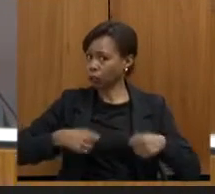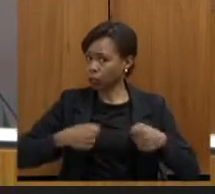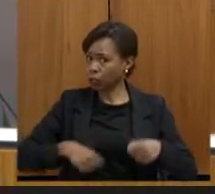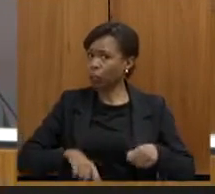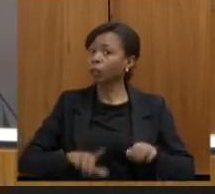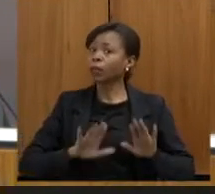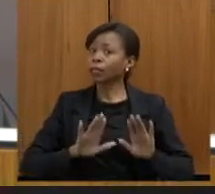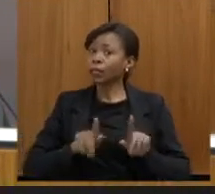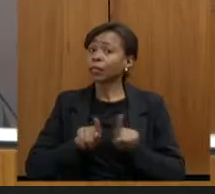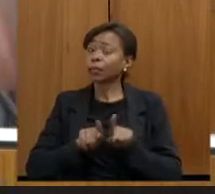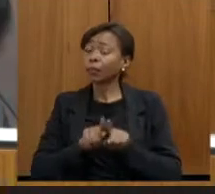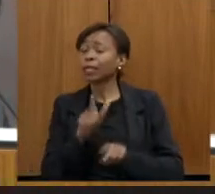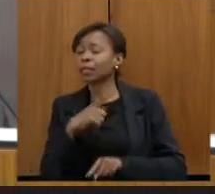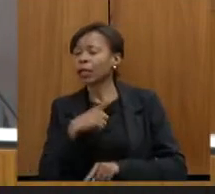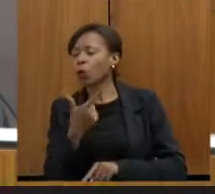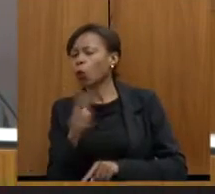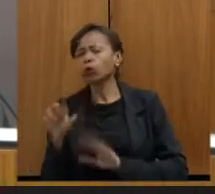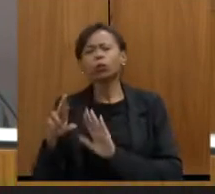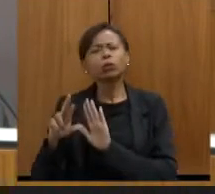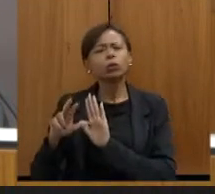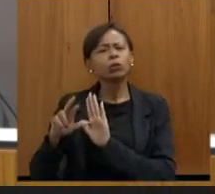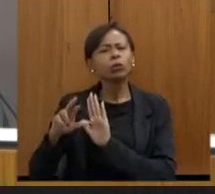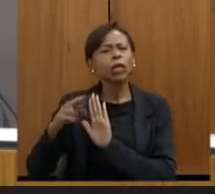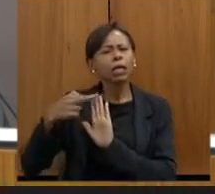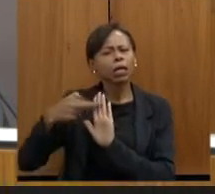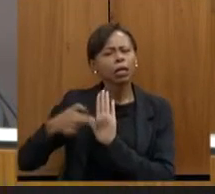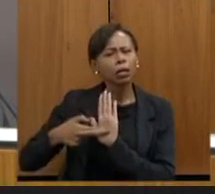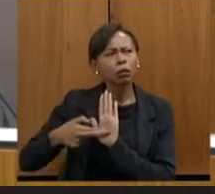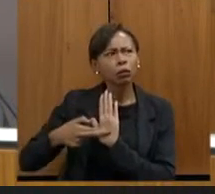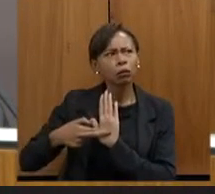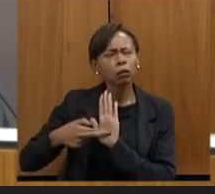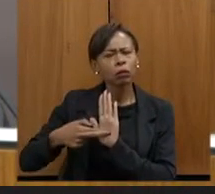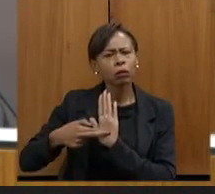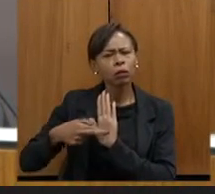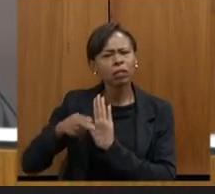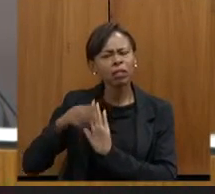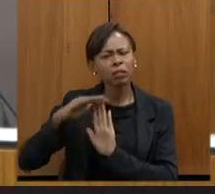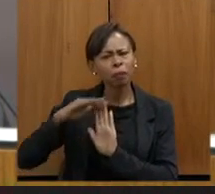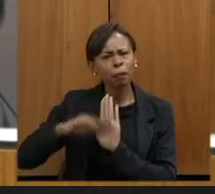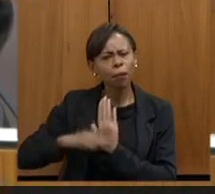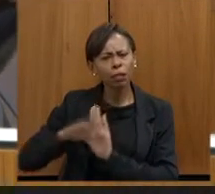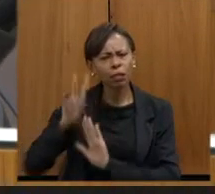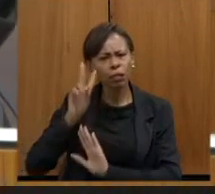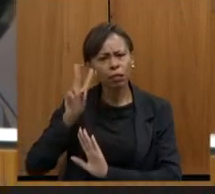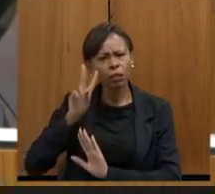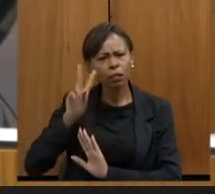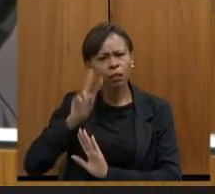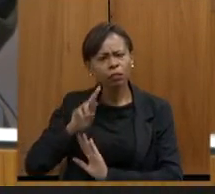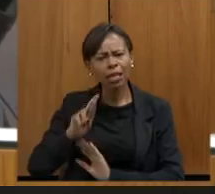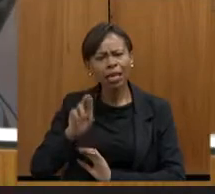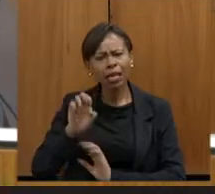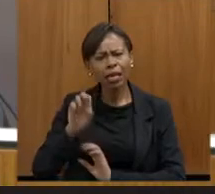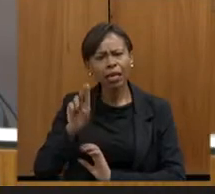regulamento, me esqueci agora o número, você lembra o regulamento? O regulamento da Reúbe?